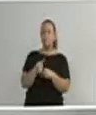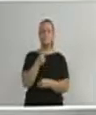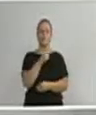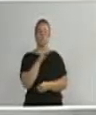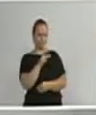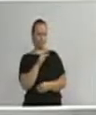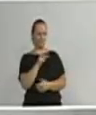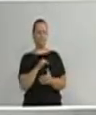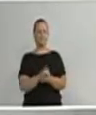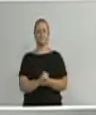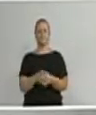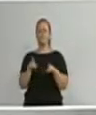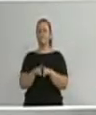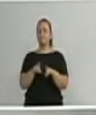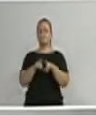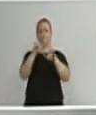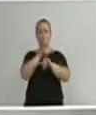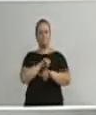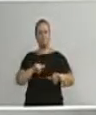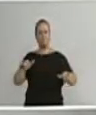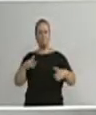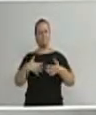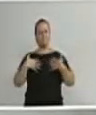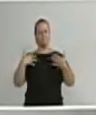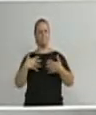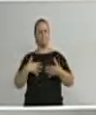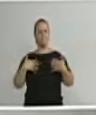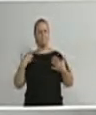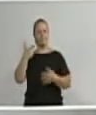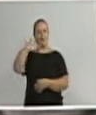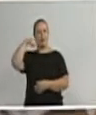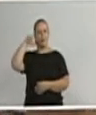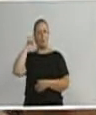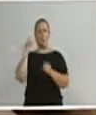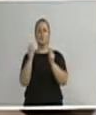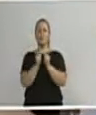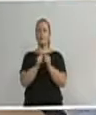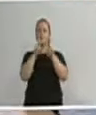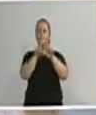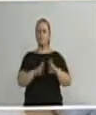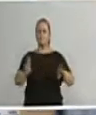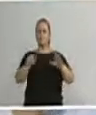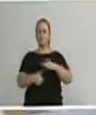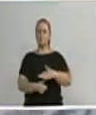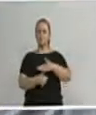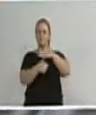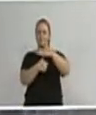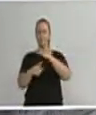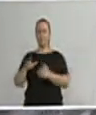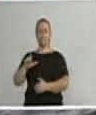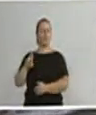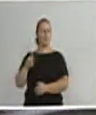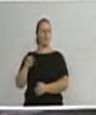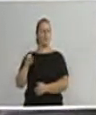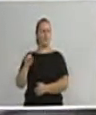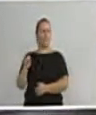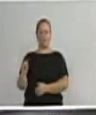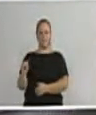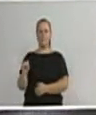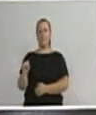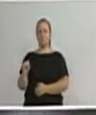alegria também, ontem à tarde estivemos junto com o reitor da nossa Universidade Federal de Santa Catarina, Luiz Carlos de